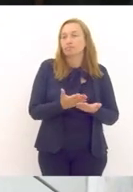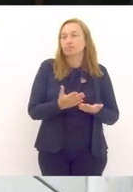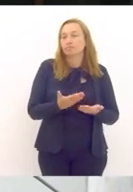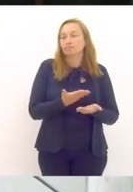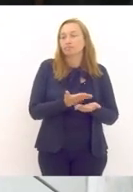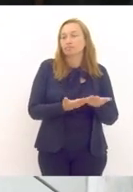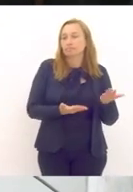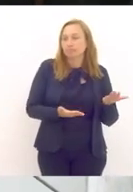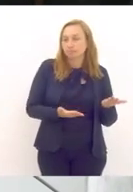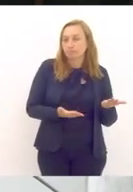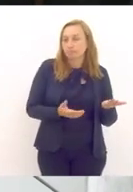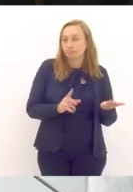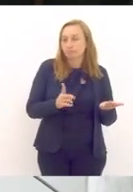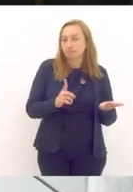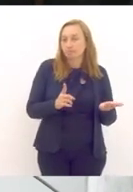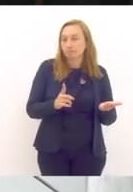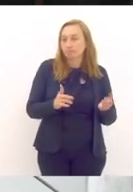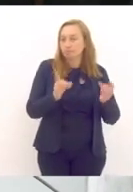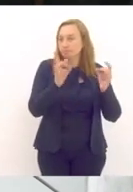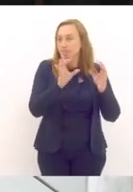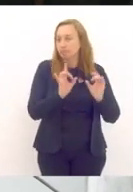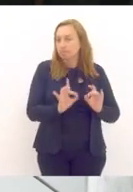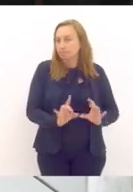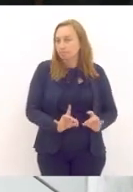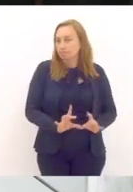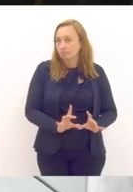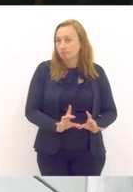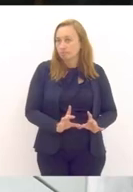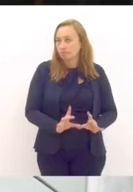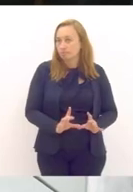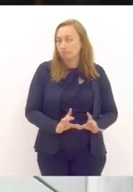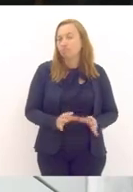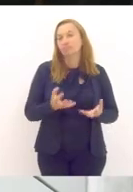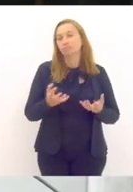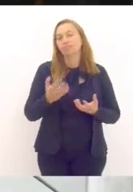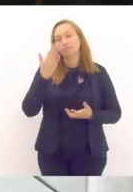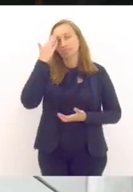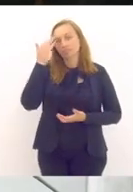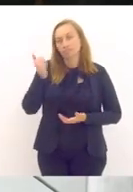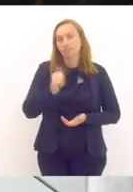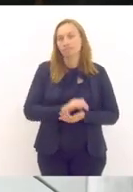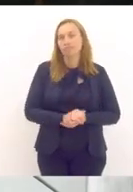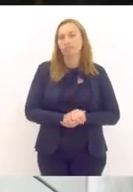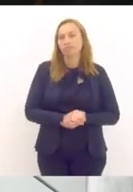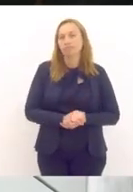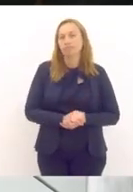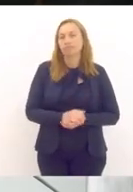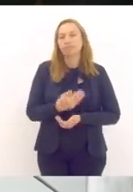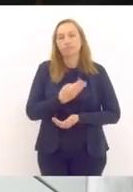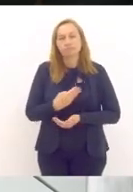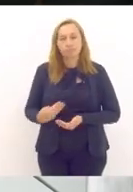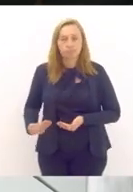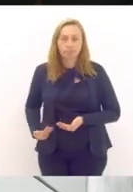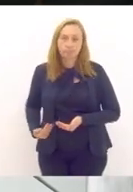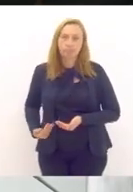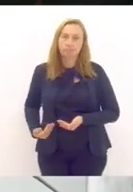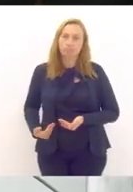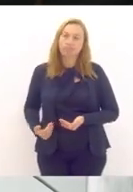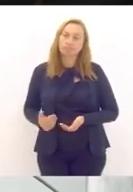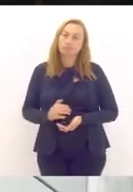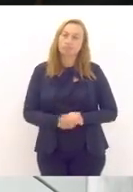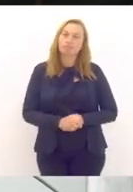com redução não foram detalhadas. E aí eu gostaria de saber se o governo não tem